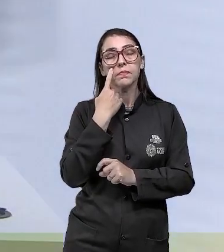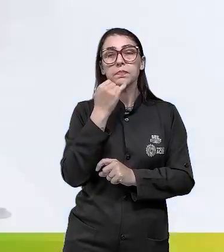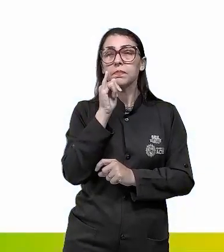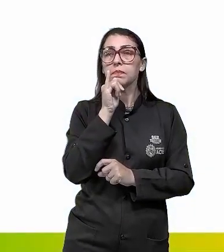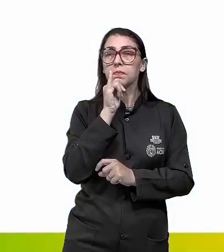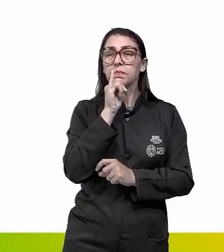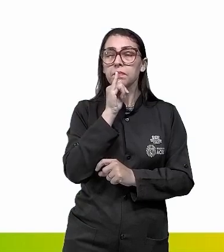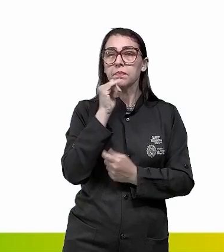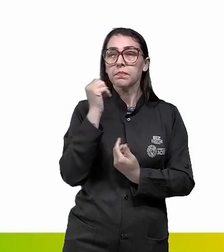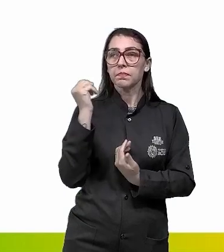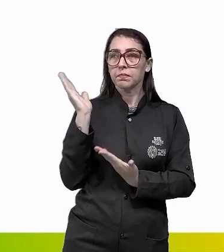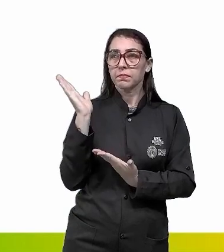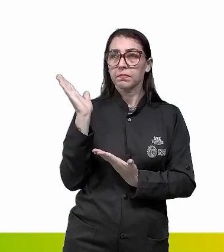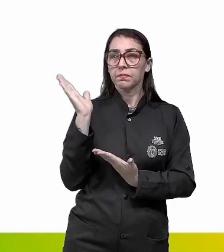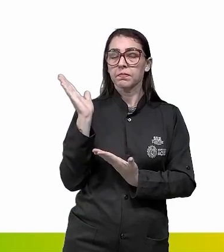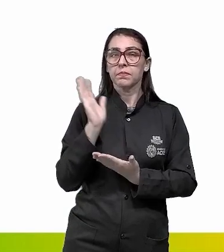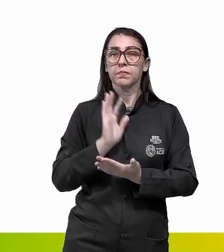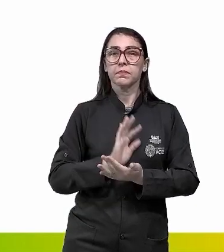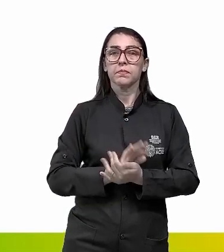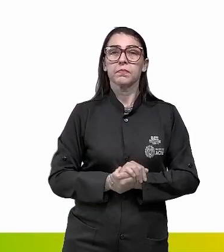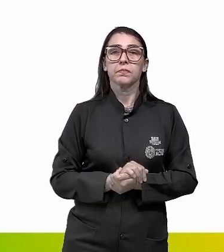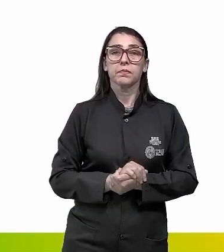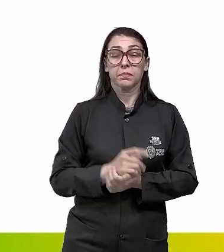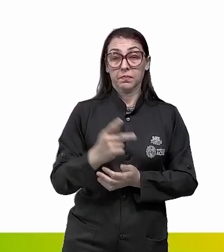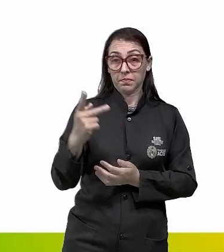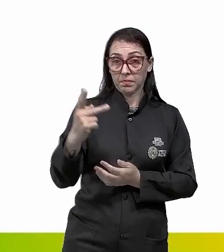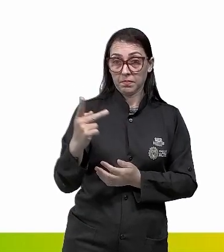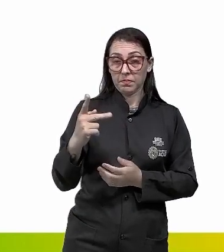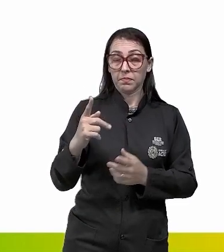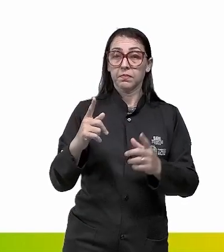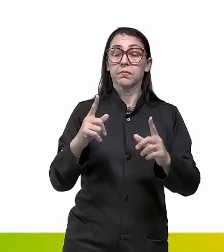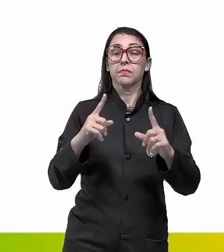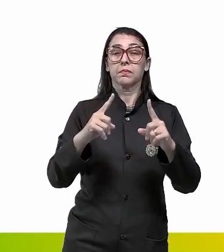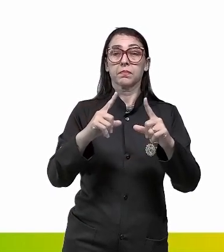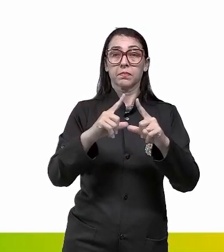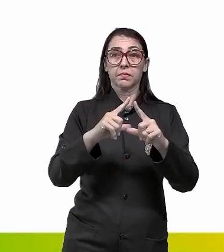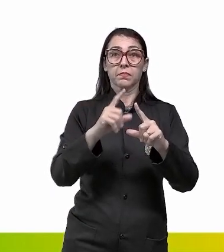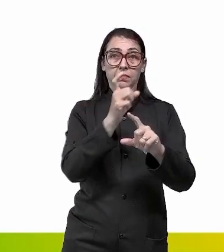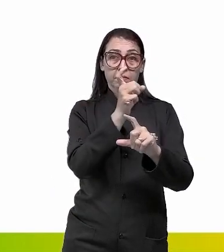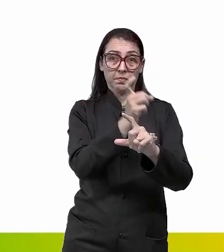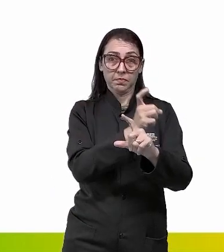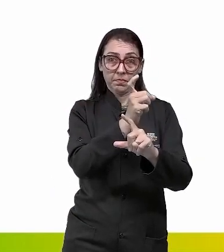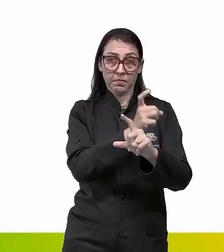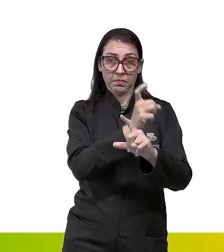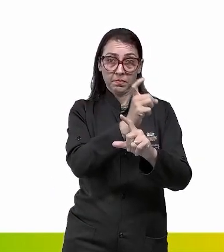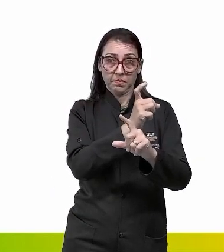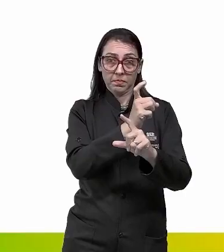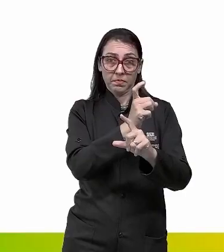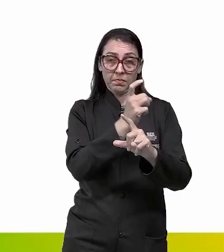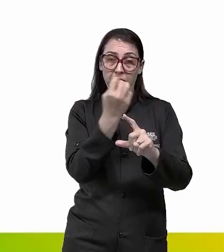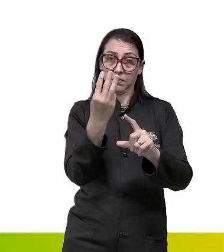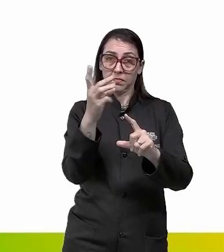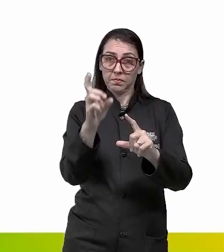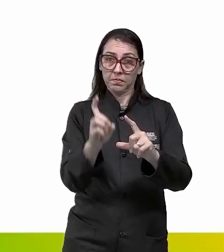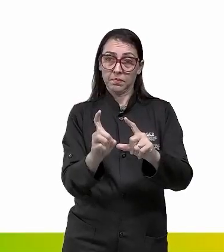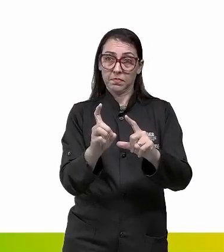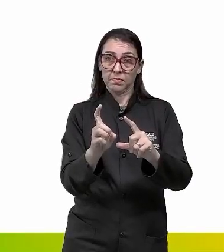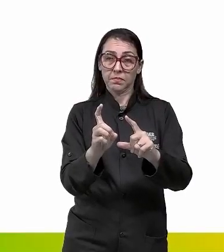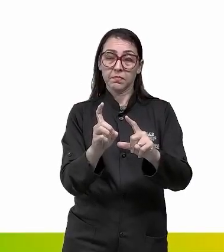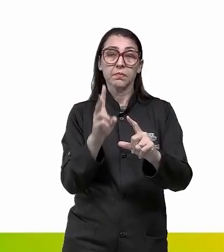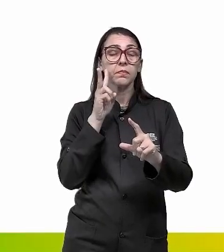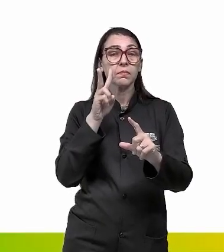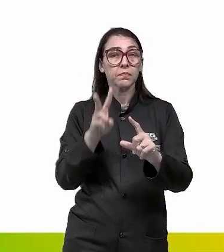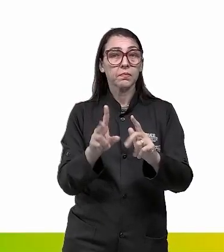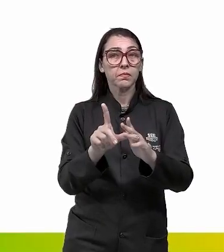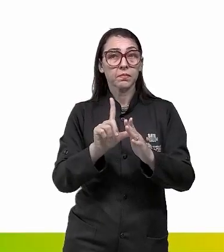aqui. O perímetro de um triângulo equilátero de lado x é dado por 3x, como nós vimos